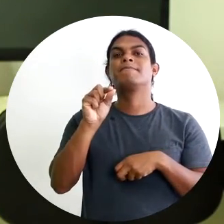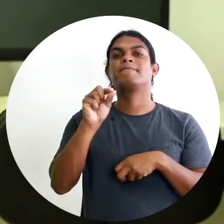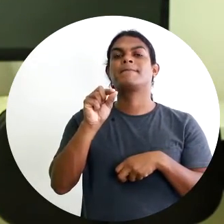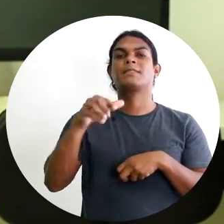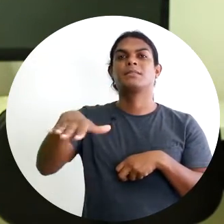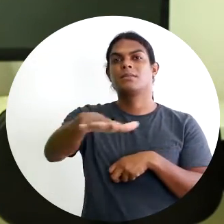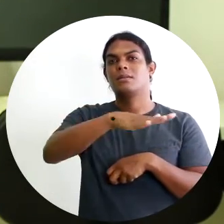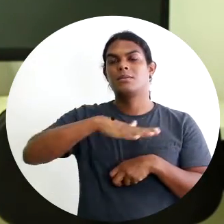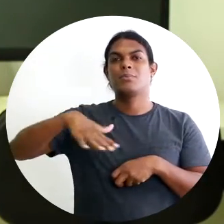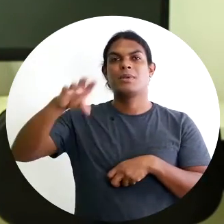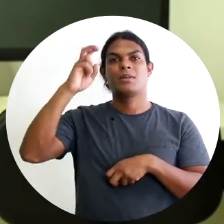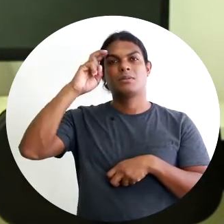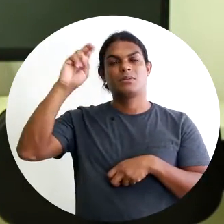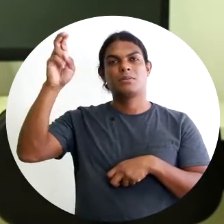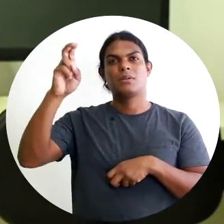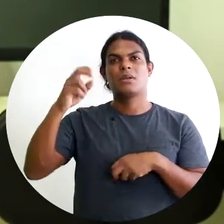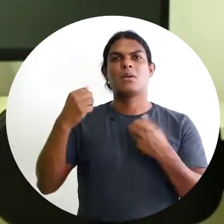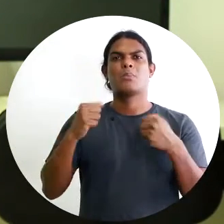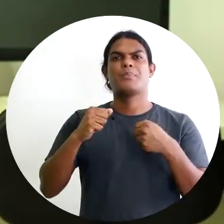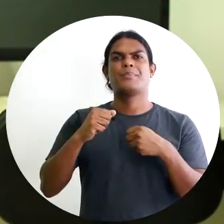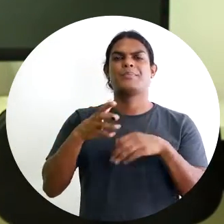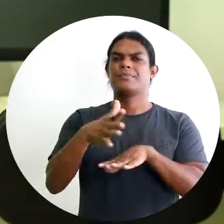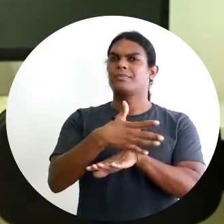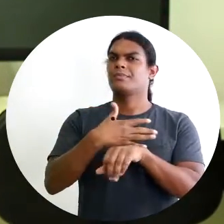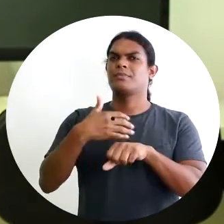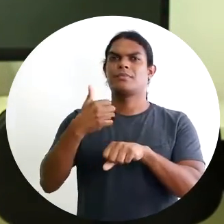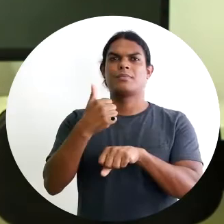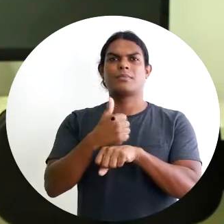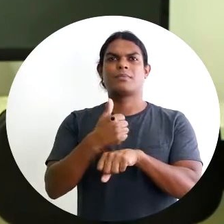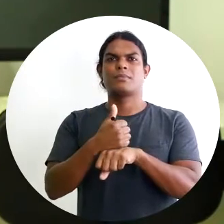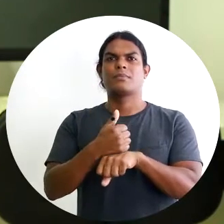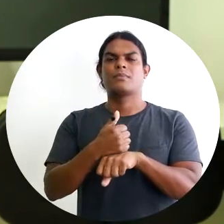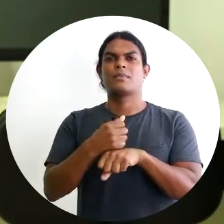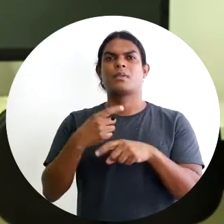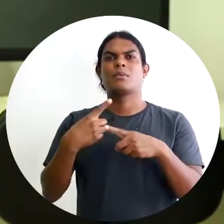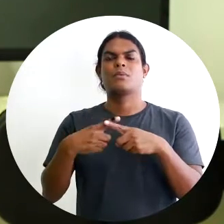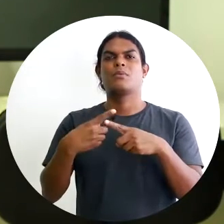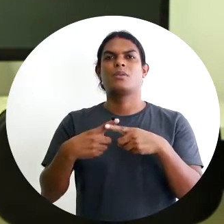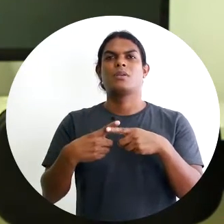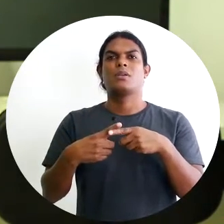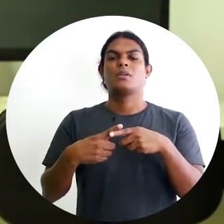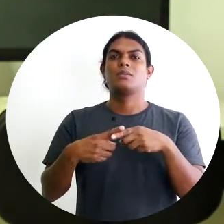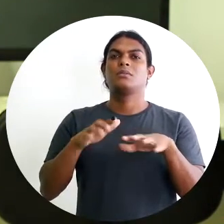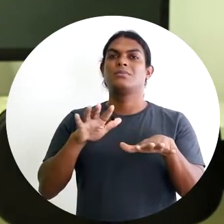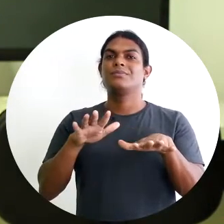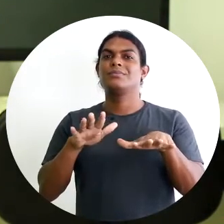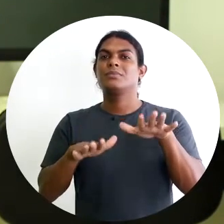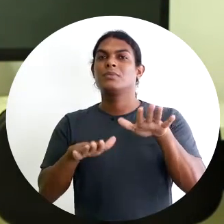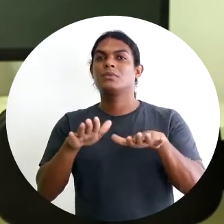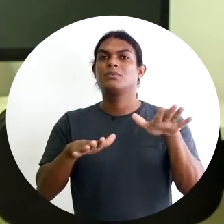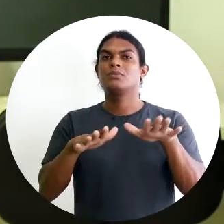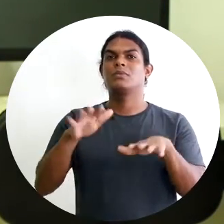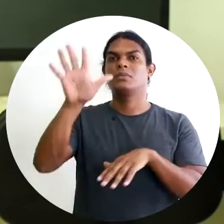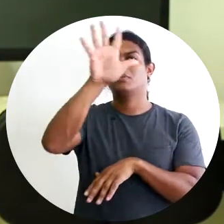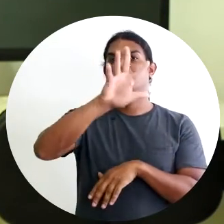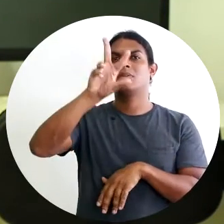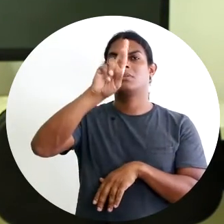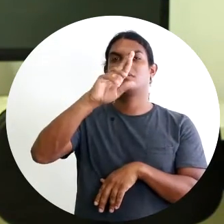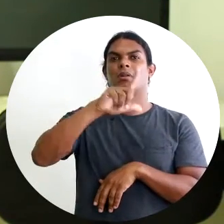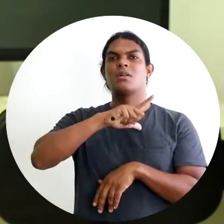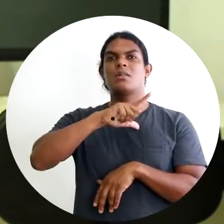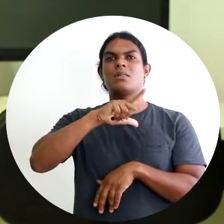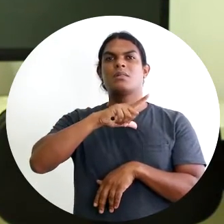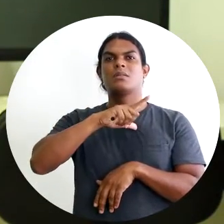espaços culturais, eles podem estar nas praças, porque em algumas regiões a gente tem bustos identificando as pessoas importantes daquela